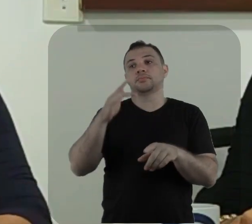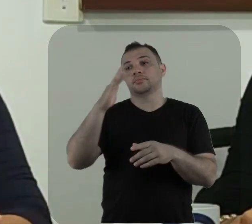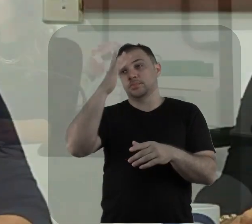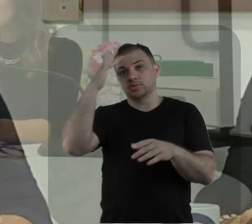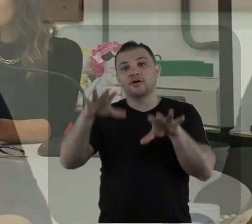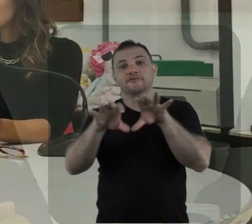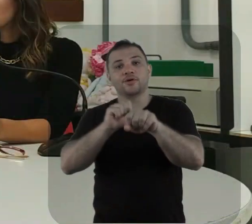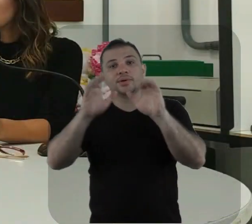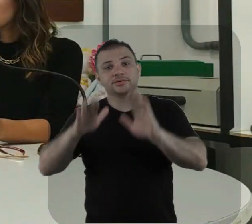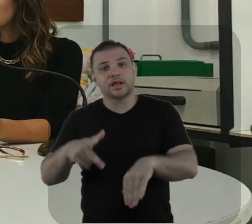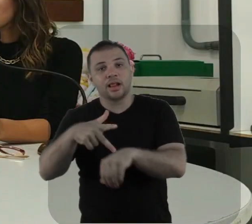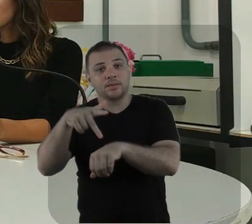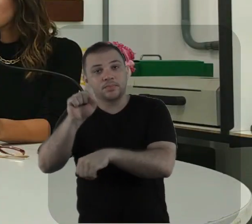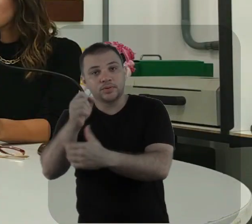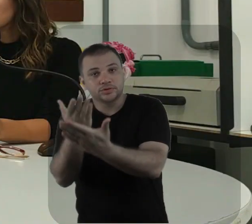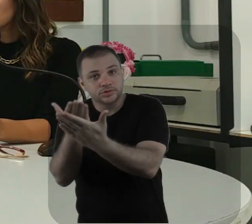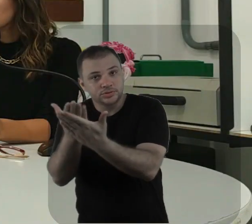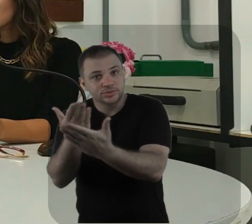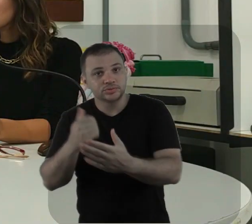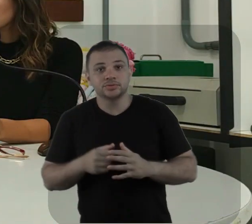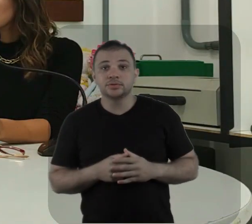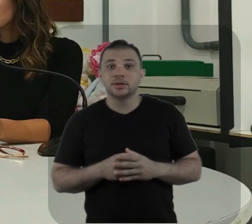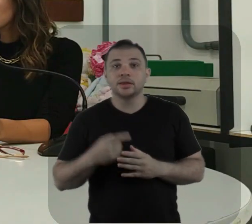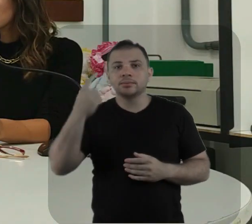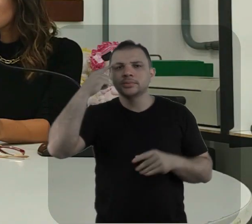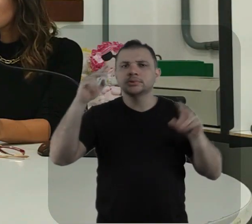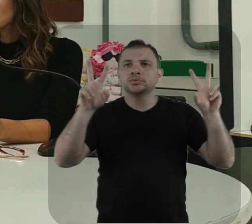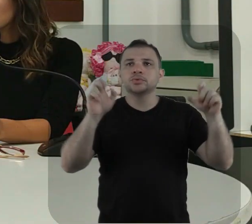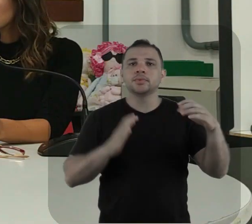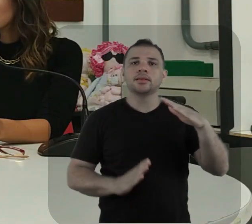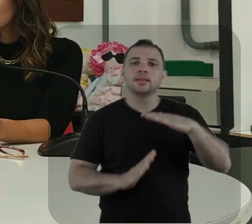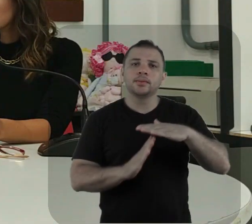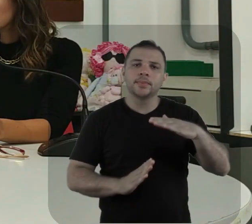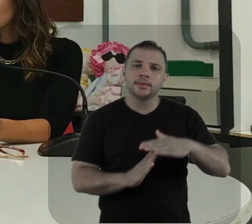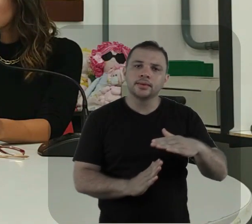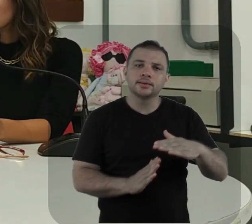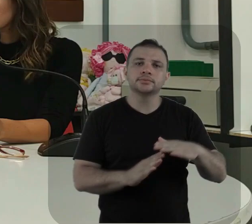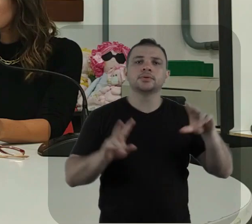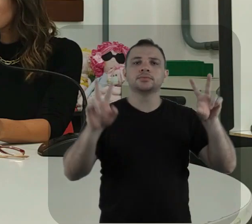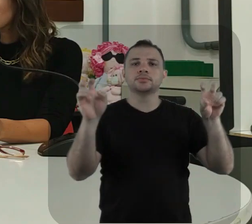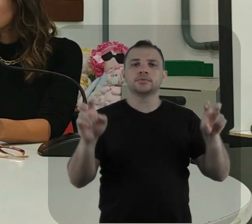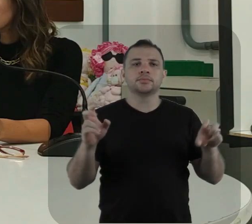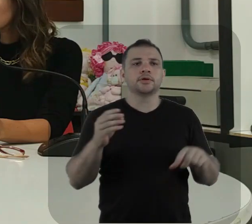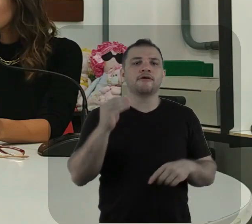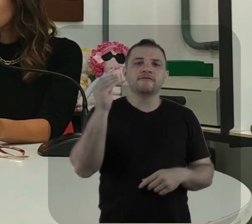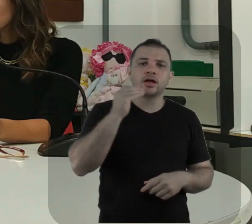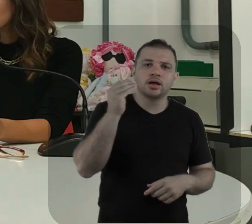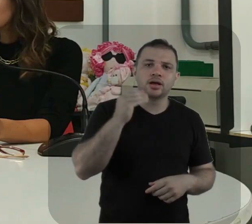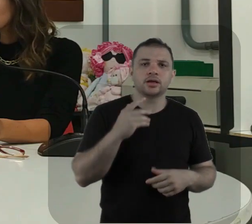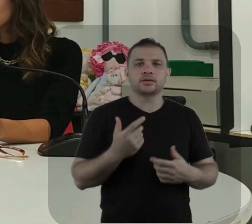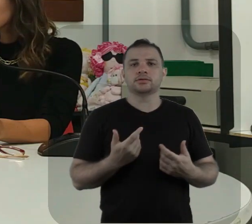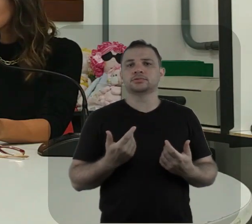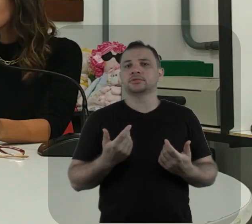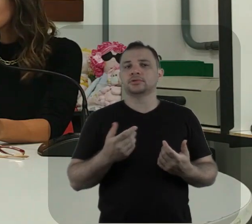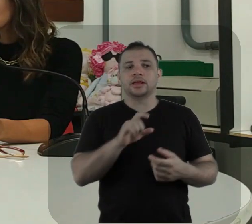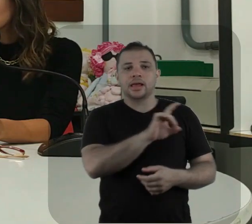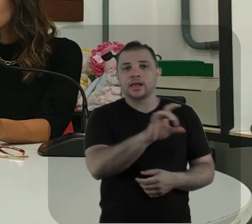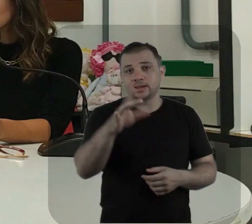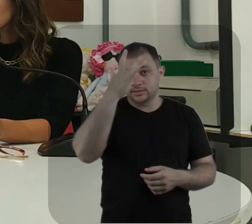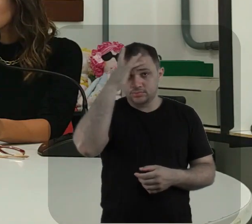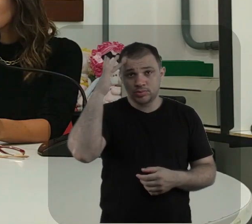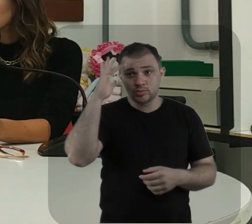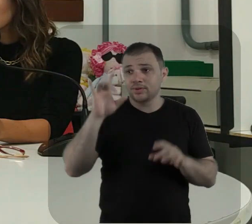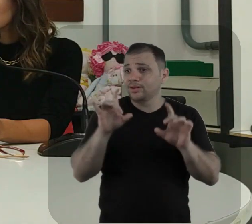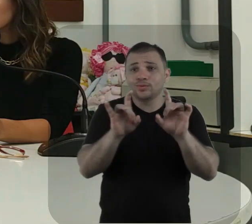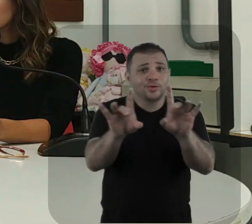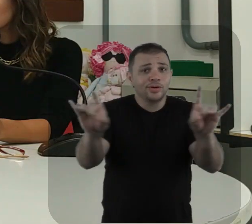enfim. Né? E pensando em termos de limitações e fragilidades, né, as vulnerabilidades de cada pessoa, isso vai